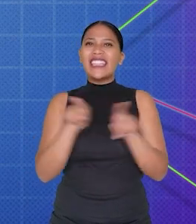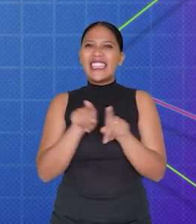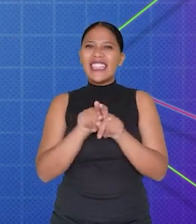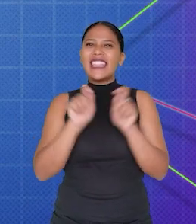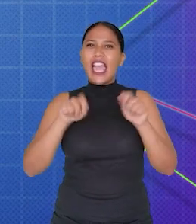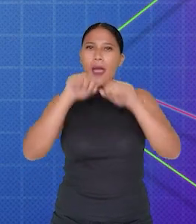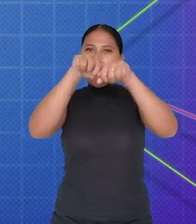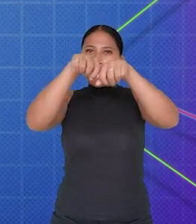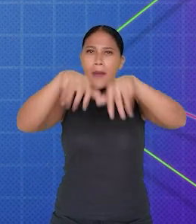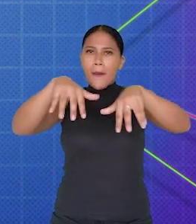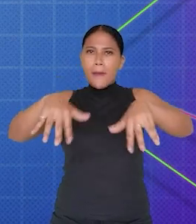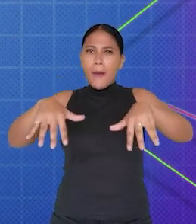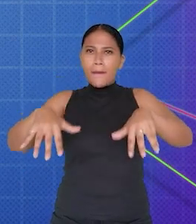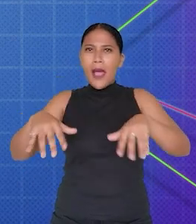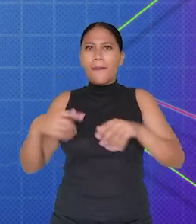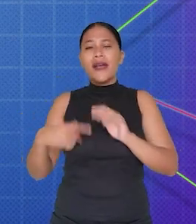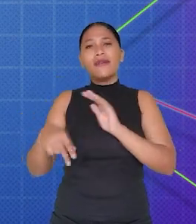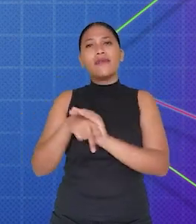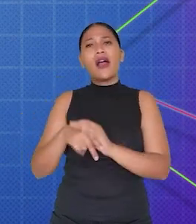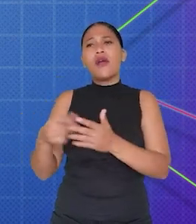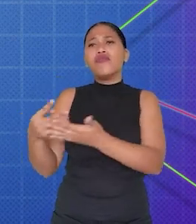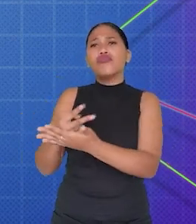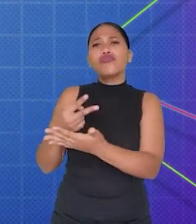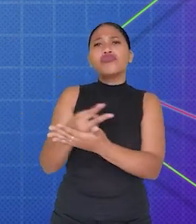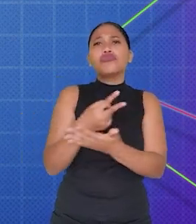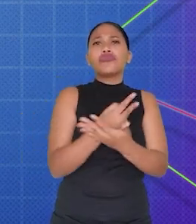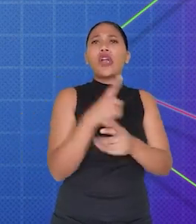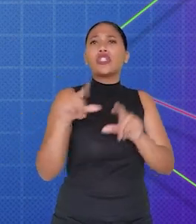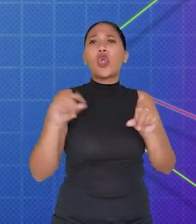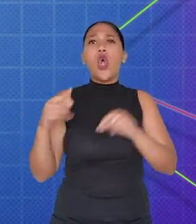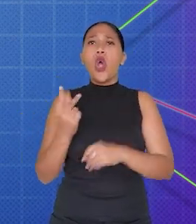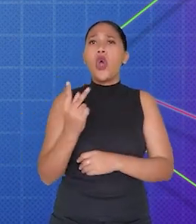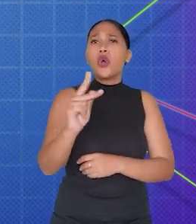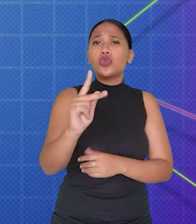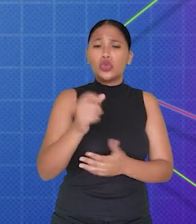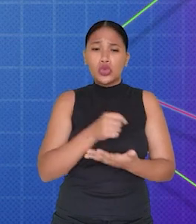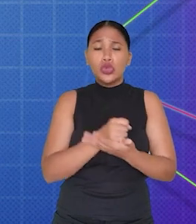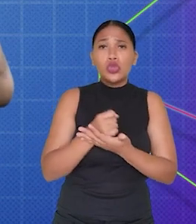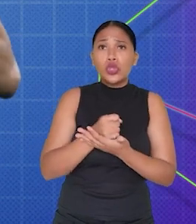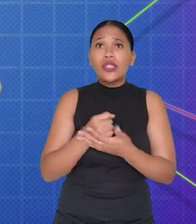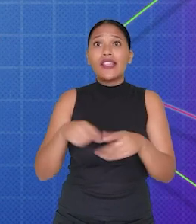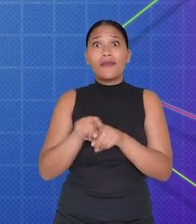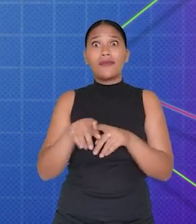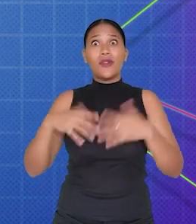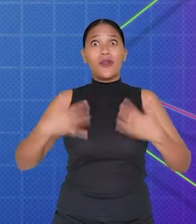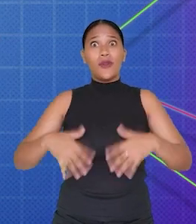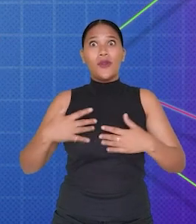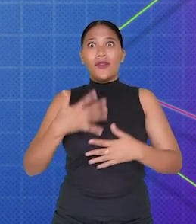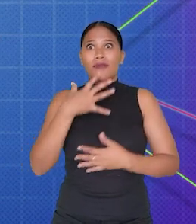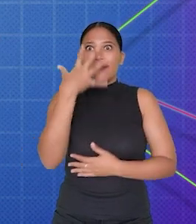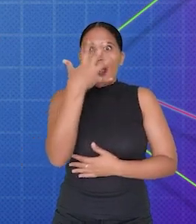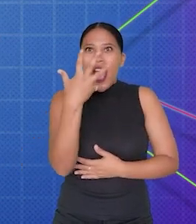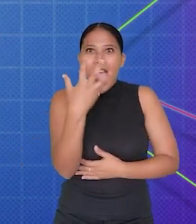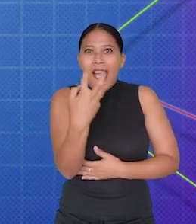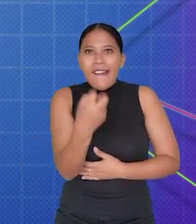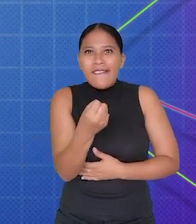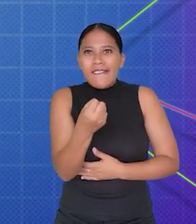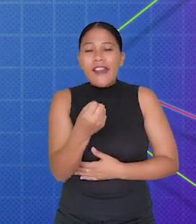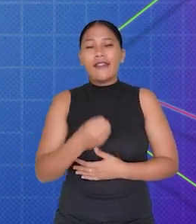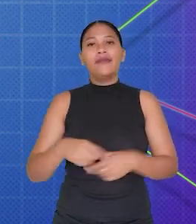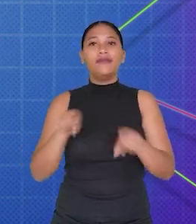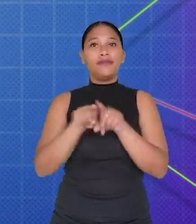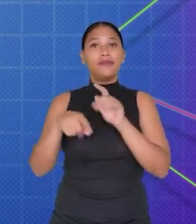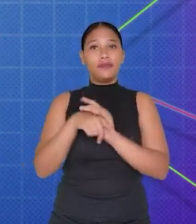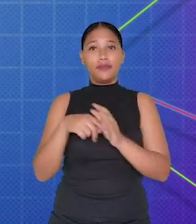subtramas e eventos secundários que são desencadeados pela escolha do jogador, tornando a história ainda mais rica e envolvente. Os roteiros